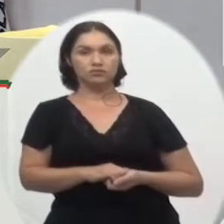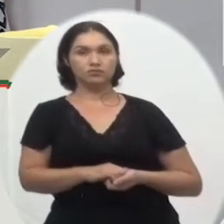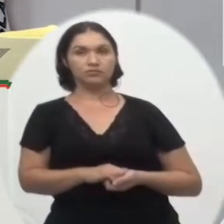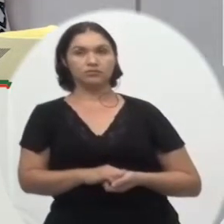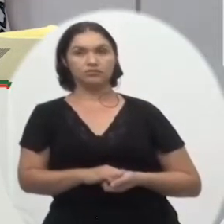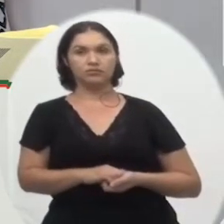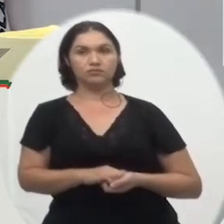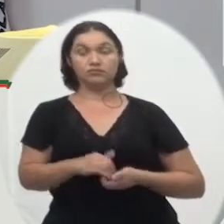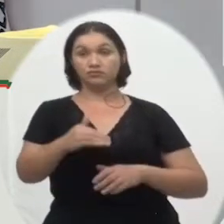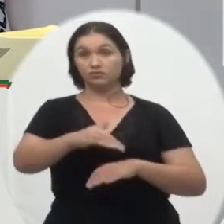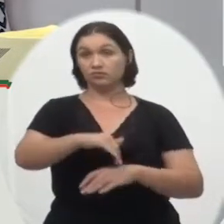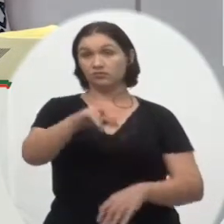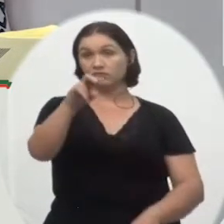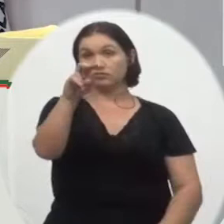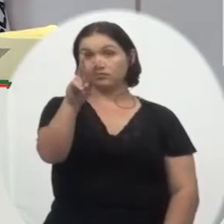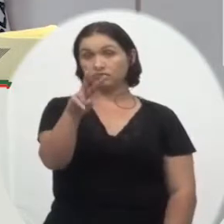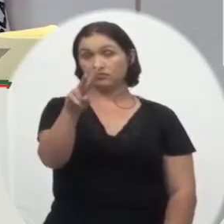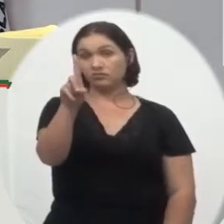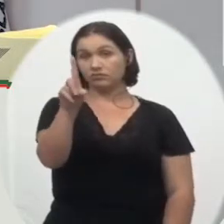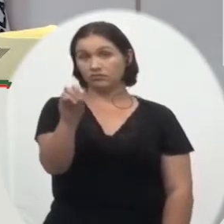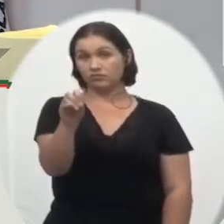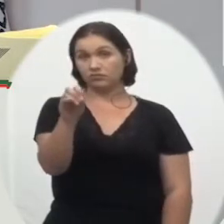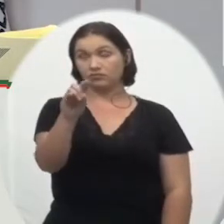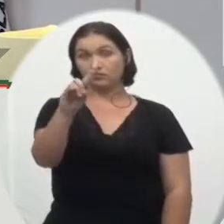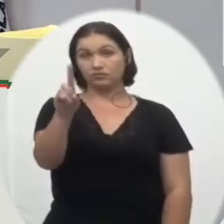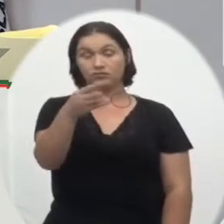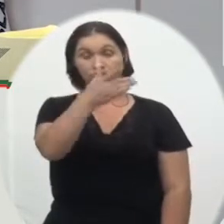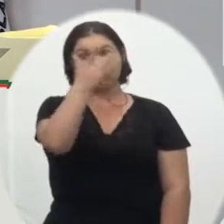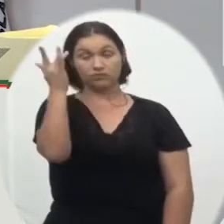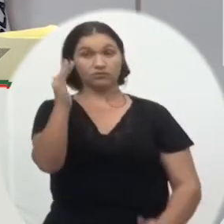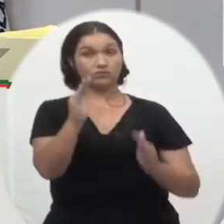São mais de 210 mil pessoas hoje em Criciúma.